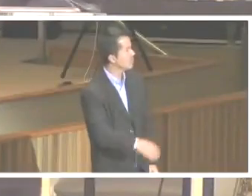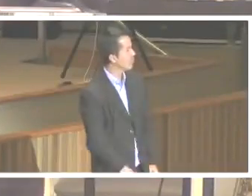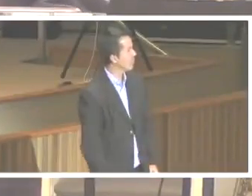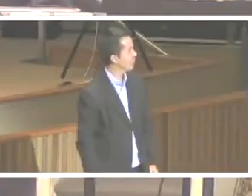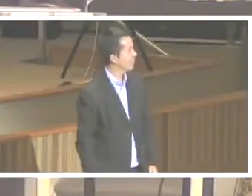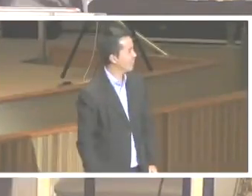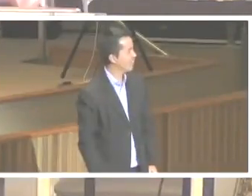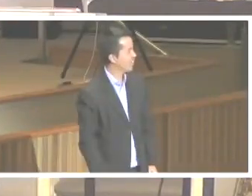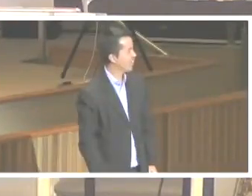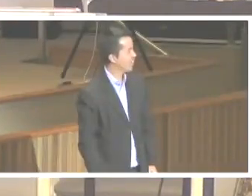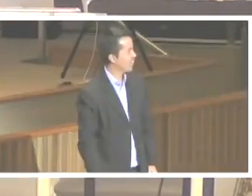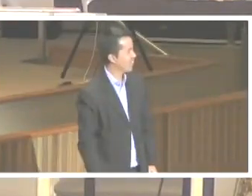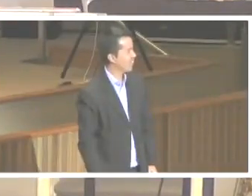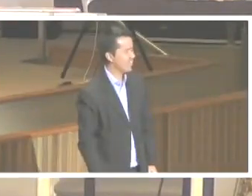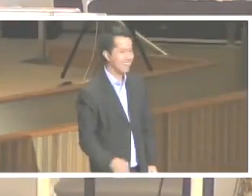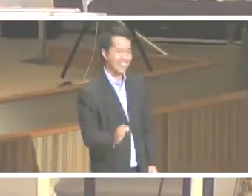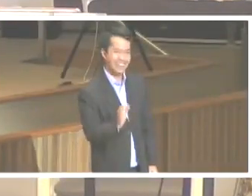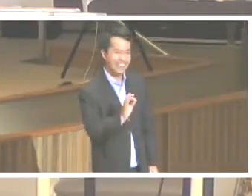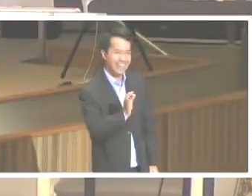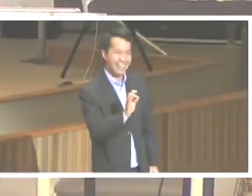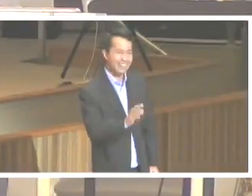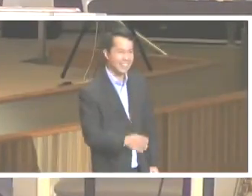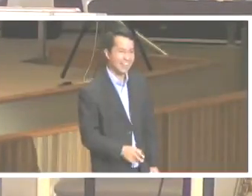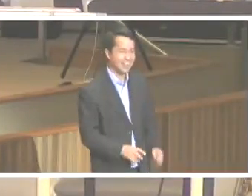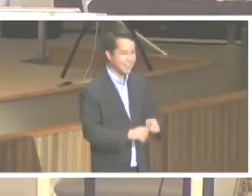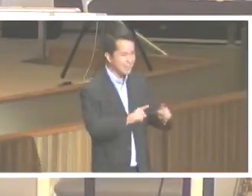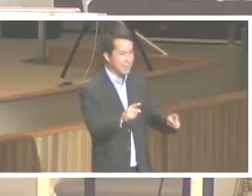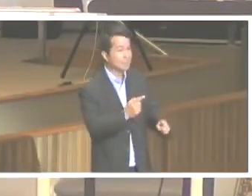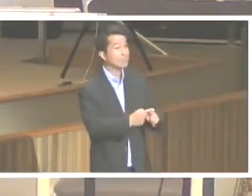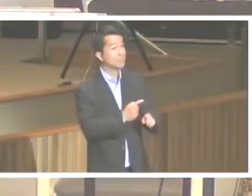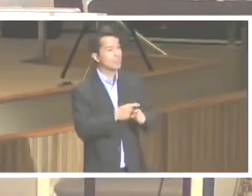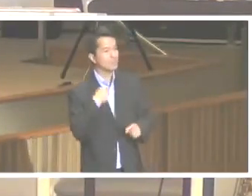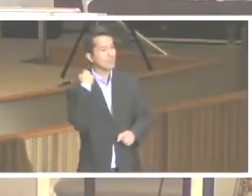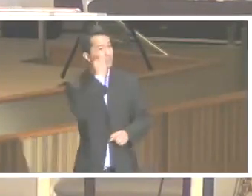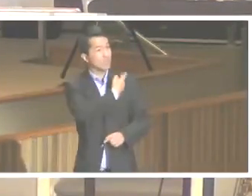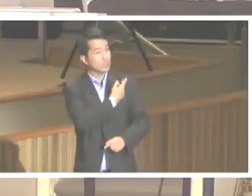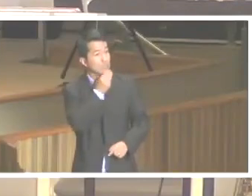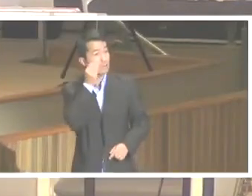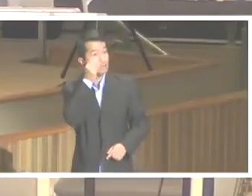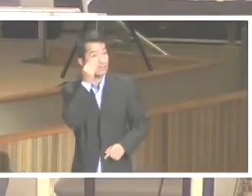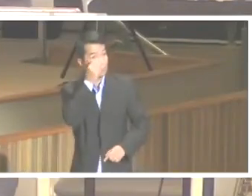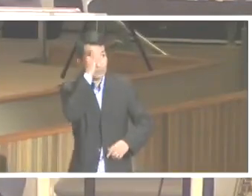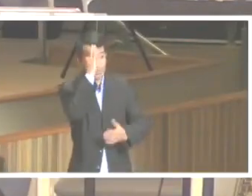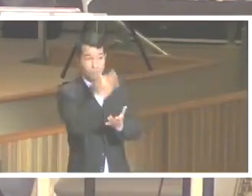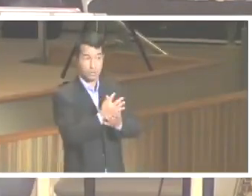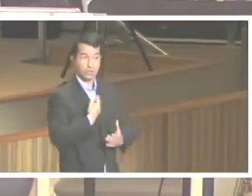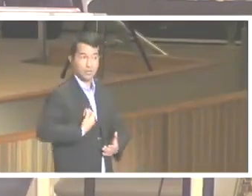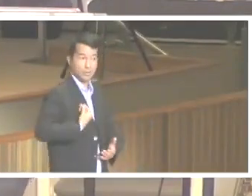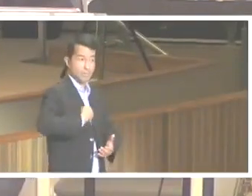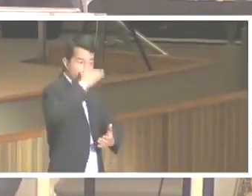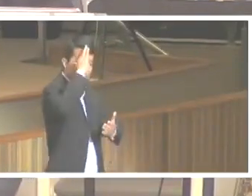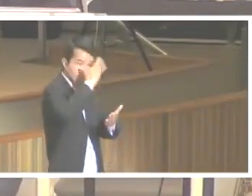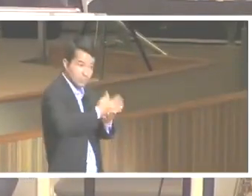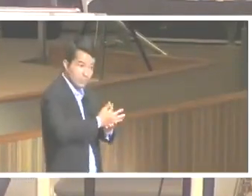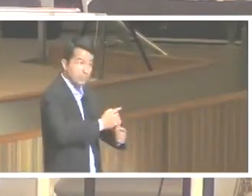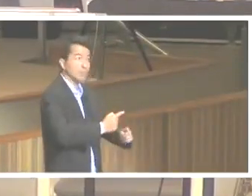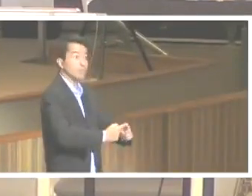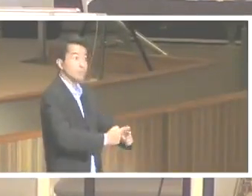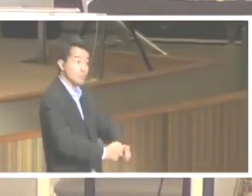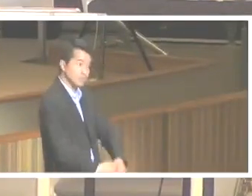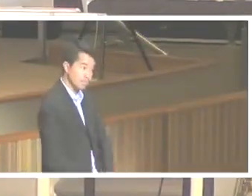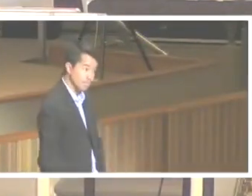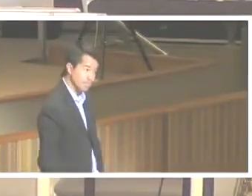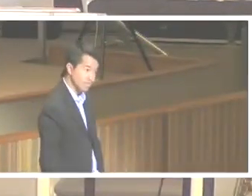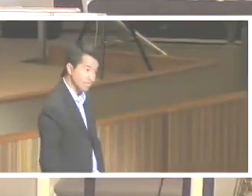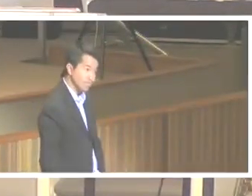porquê que devo dar um passo assim e é justamente a resposta a esta pergunta que nos leva